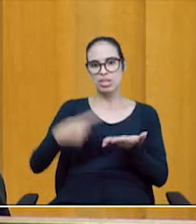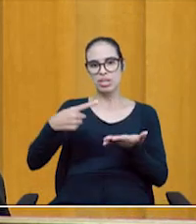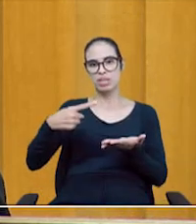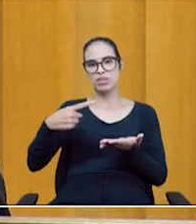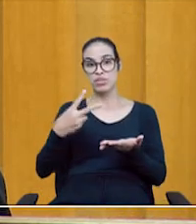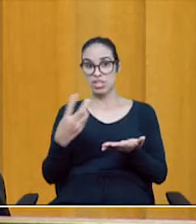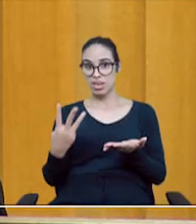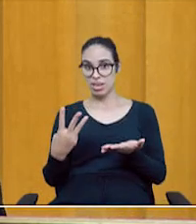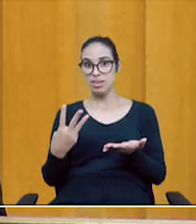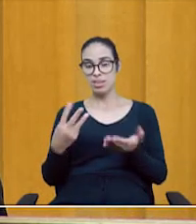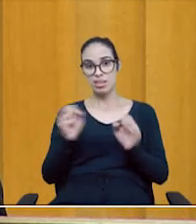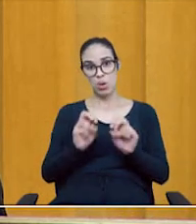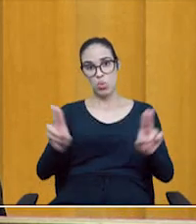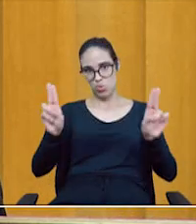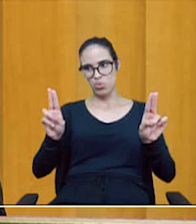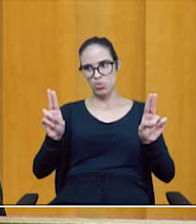ONU.